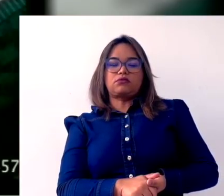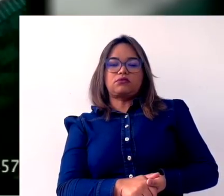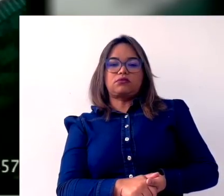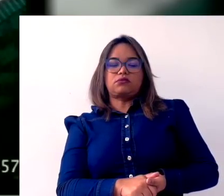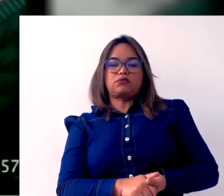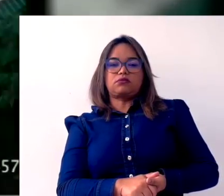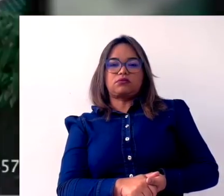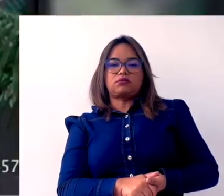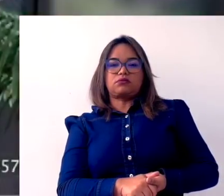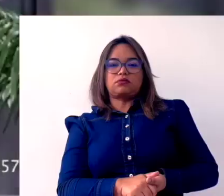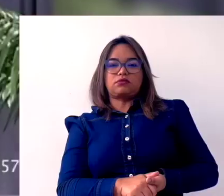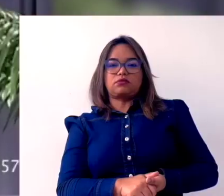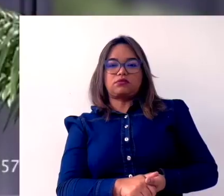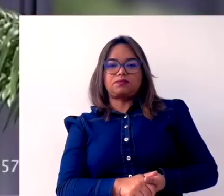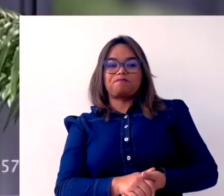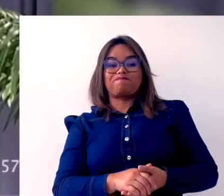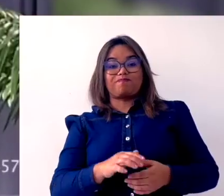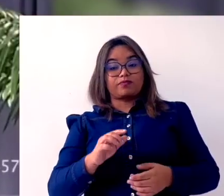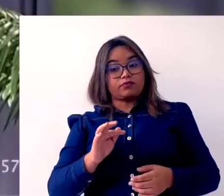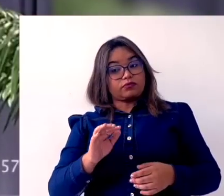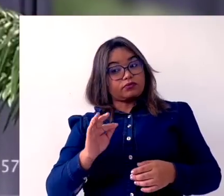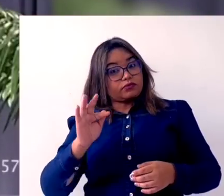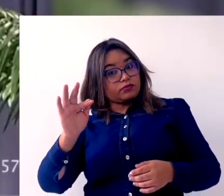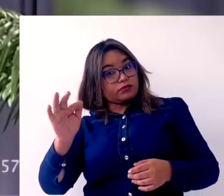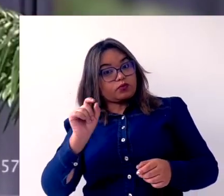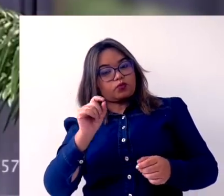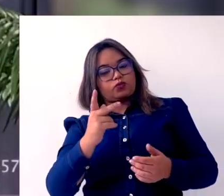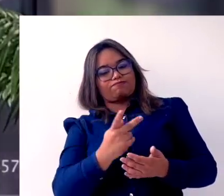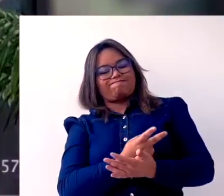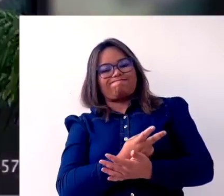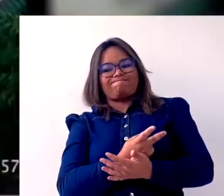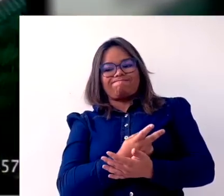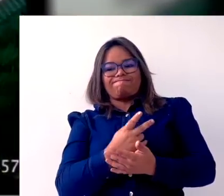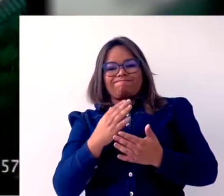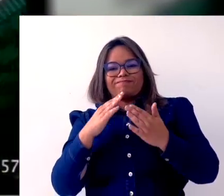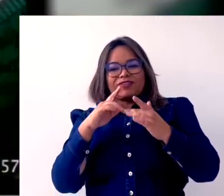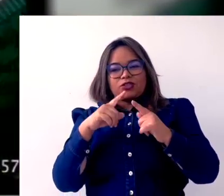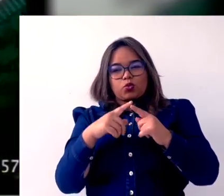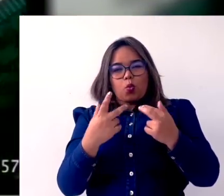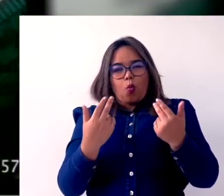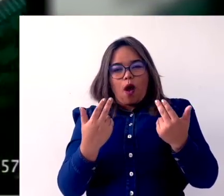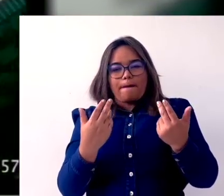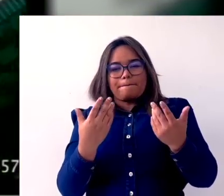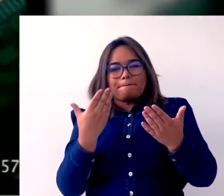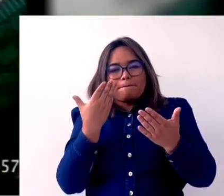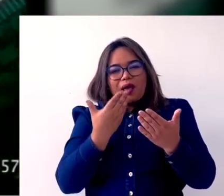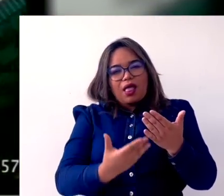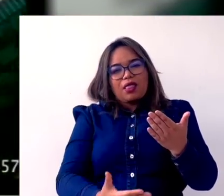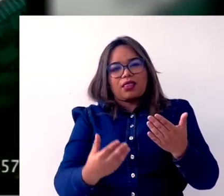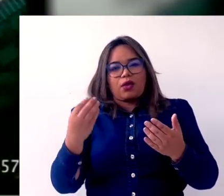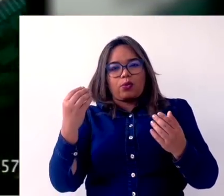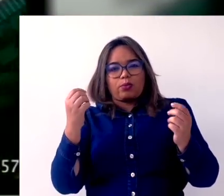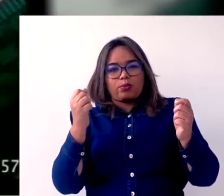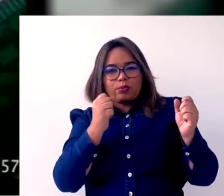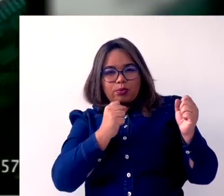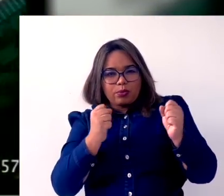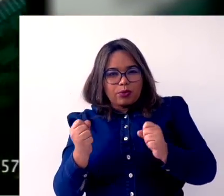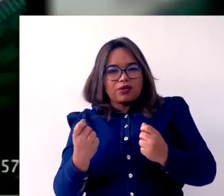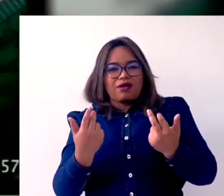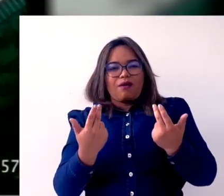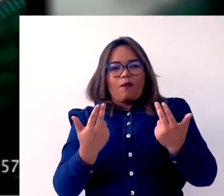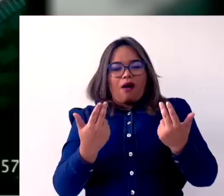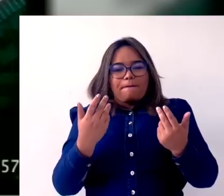morte. Então, há aqui uma ferida mortal, e a sua ferida mortal foi curada, e uma parte do mundo